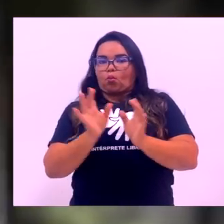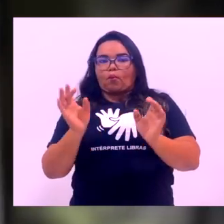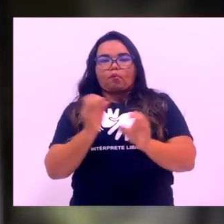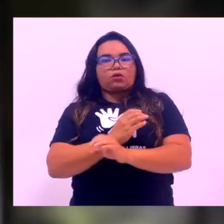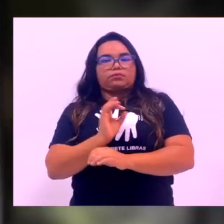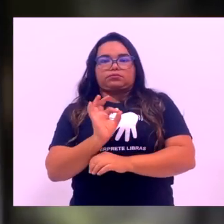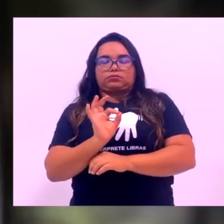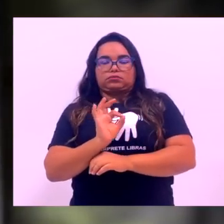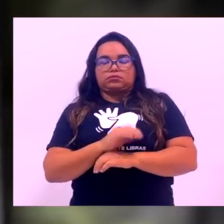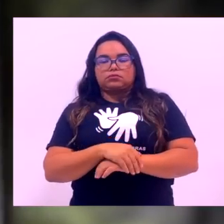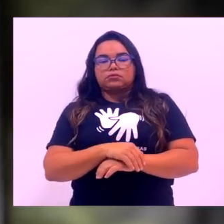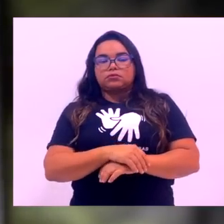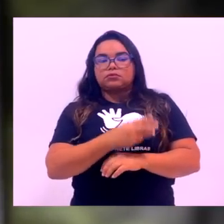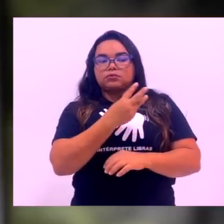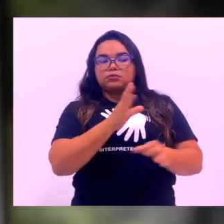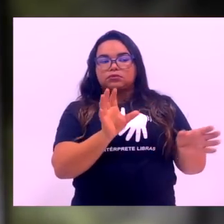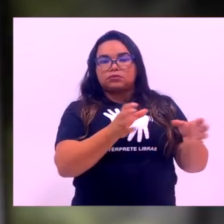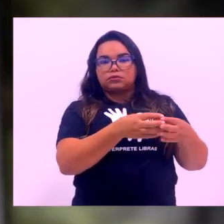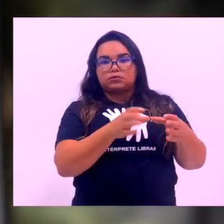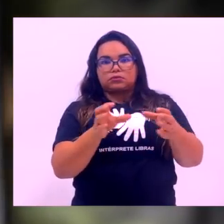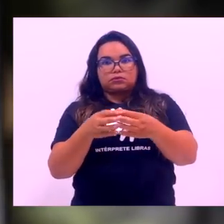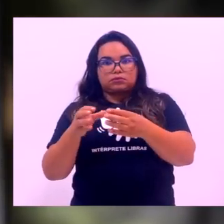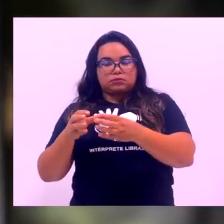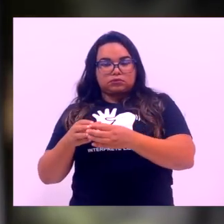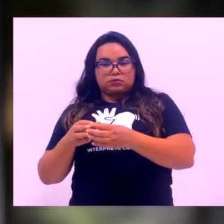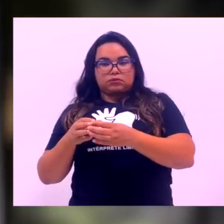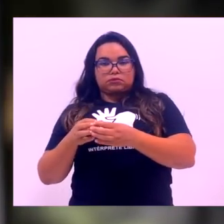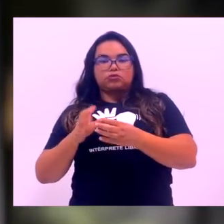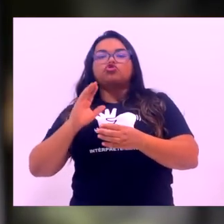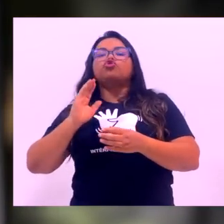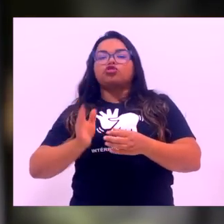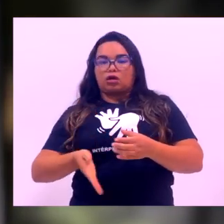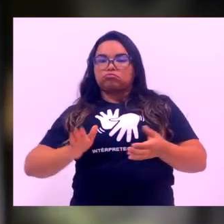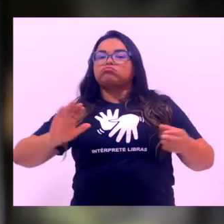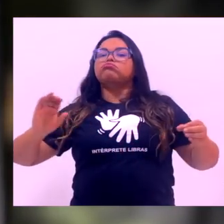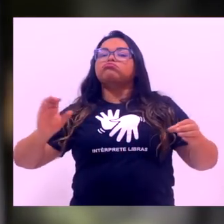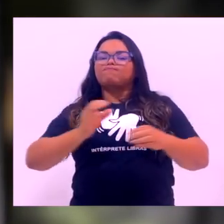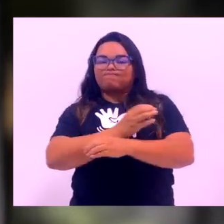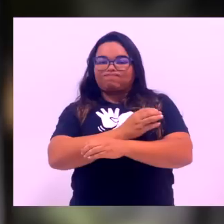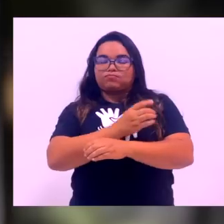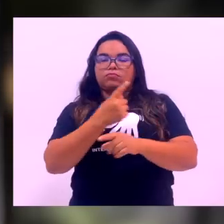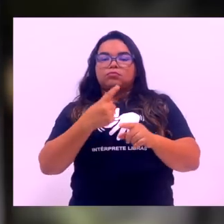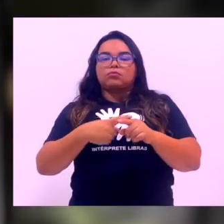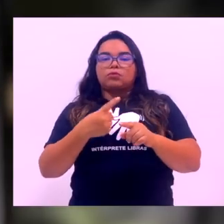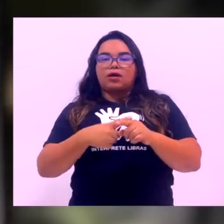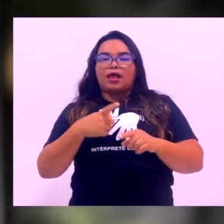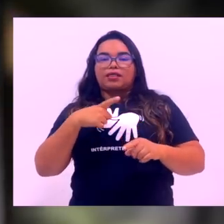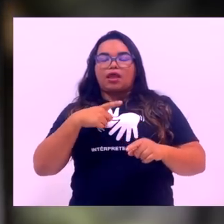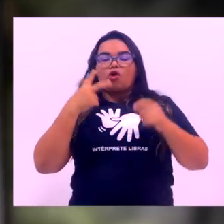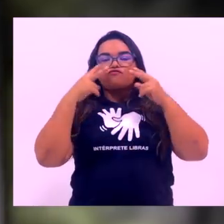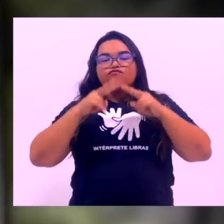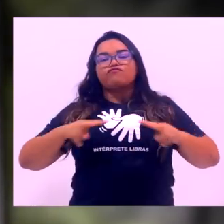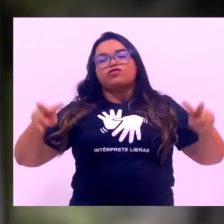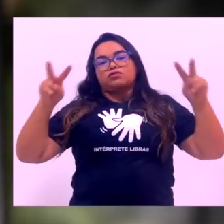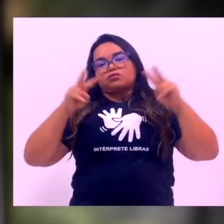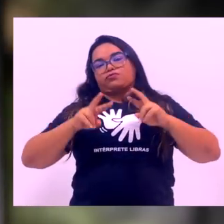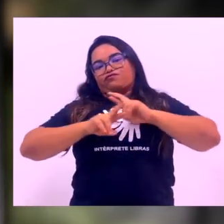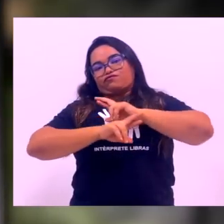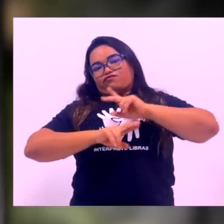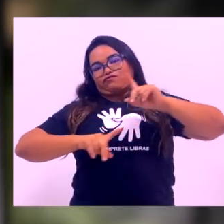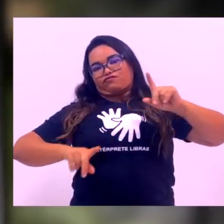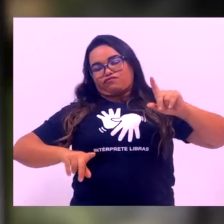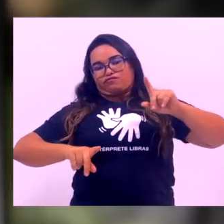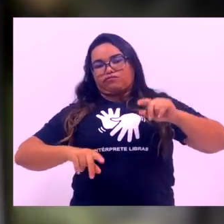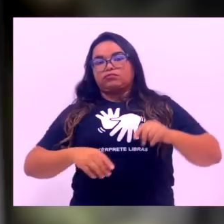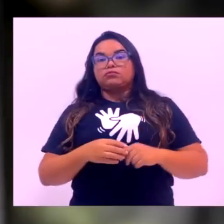A história nos diz que esses 3 povos foram destruídos porque eles tinham uma filosofia ariana. Isso significa